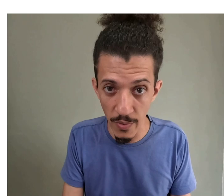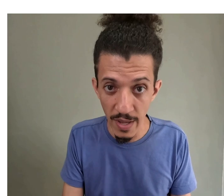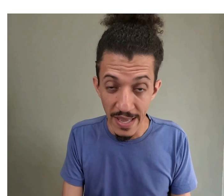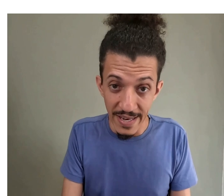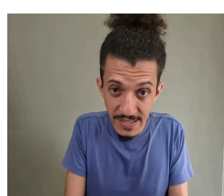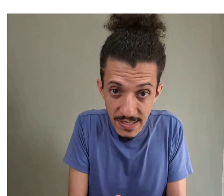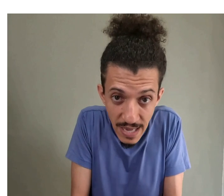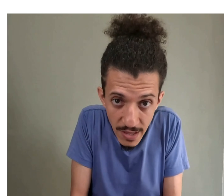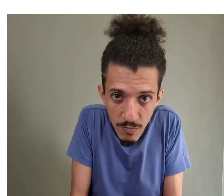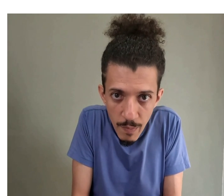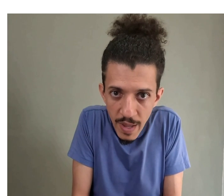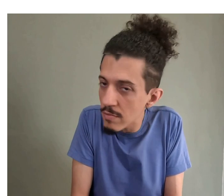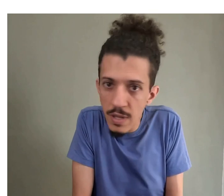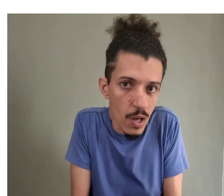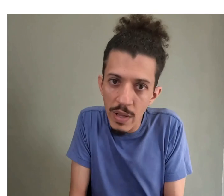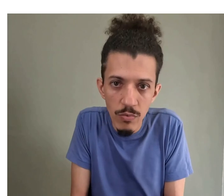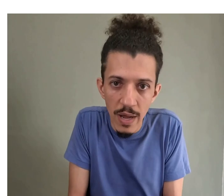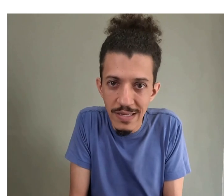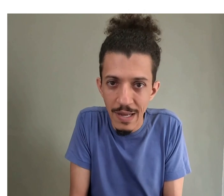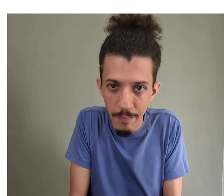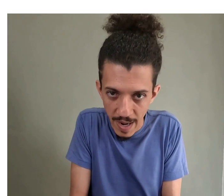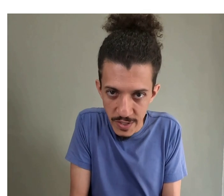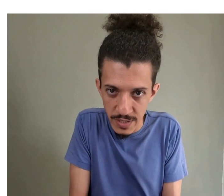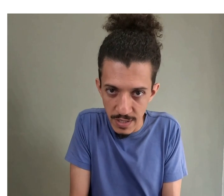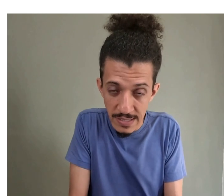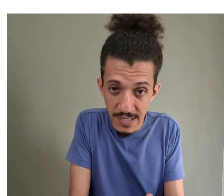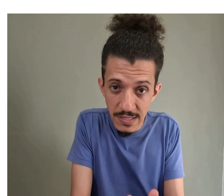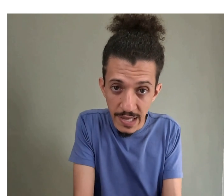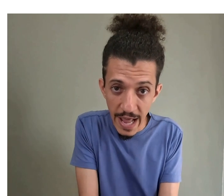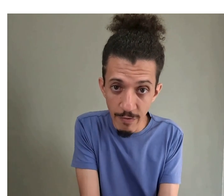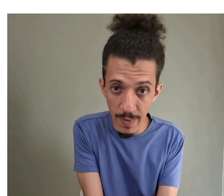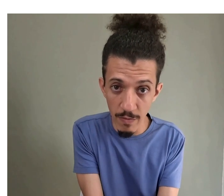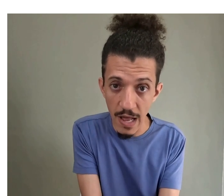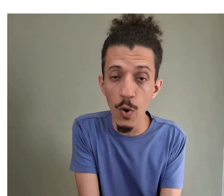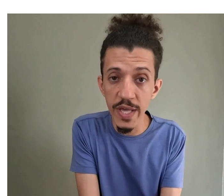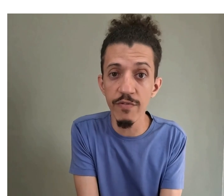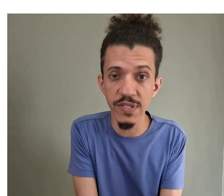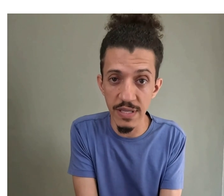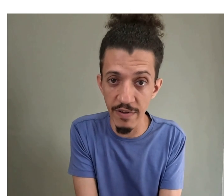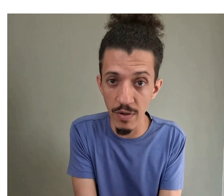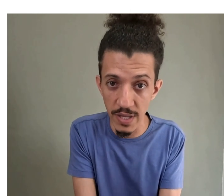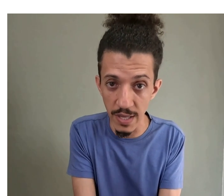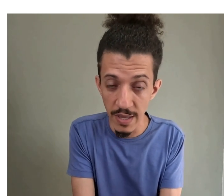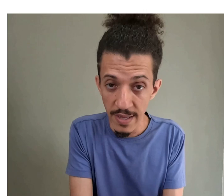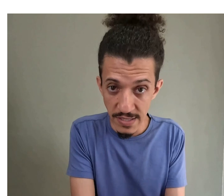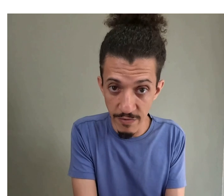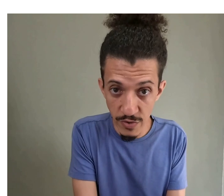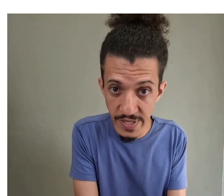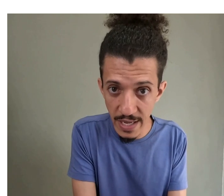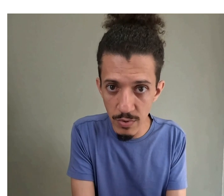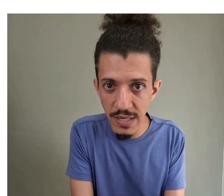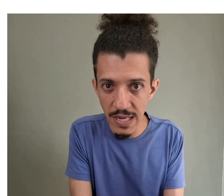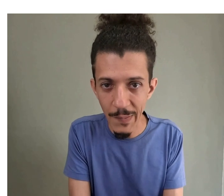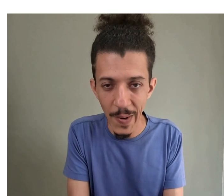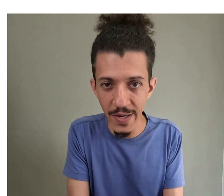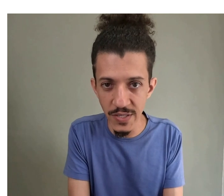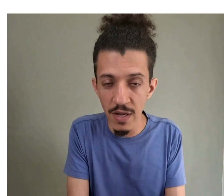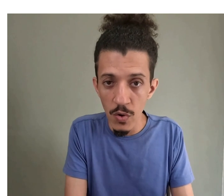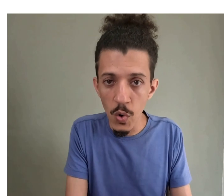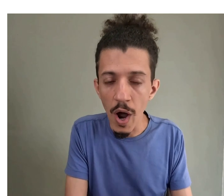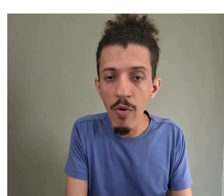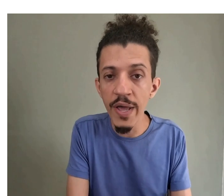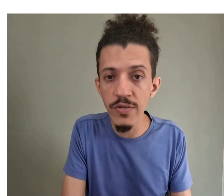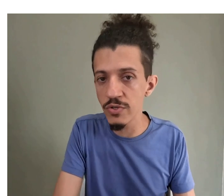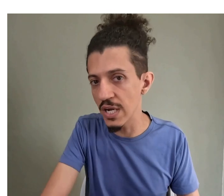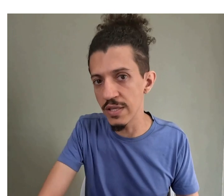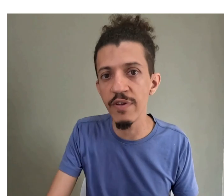inscrição. Nesse exato momento, não atualiza a página. Se inscreve pelo valor que você está vendo aqui. Se você atualizar a página,